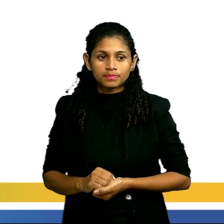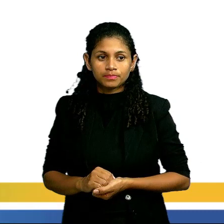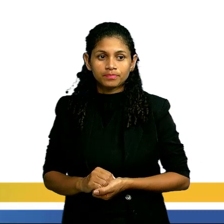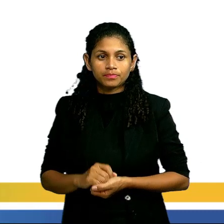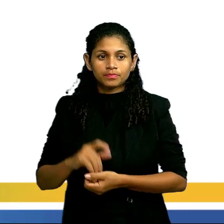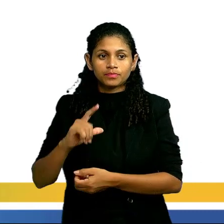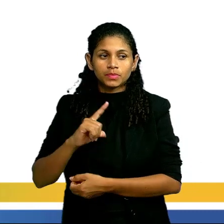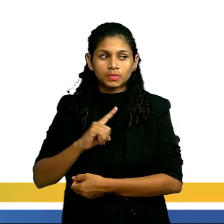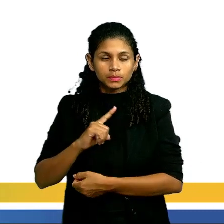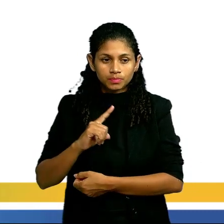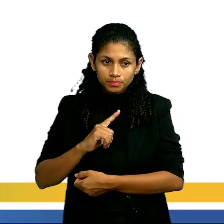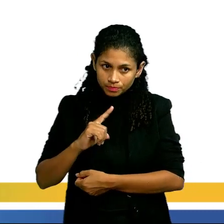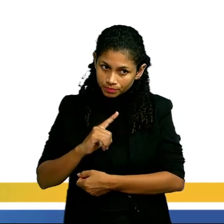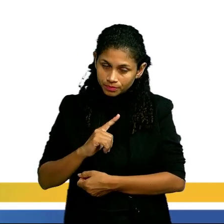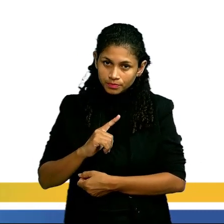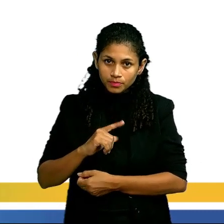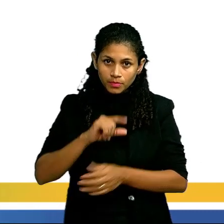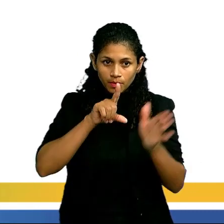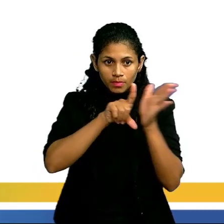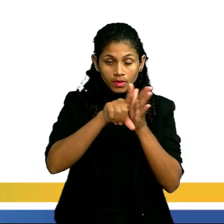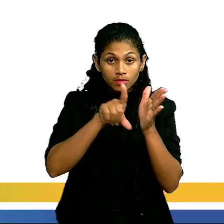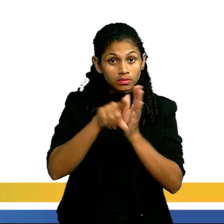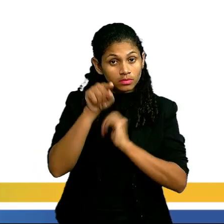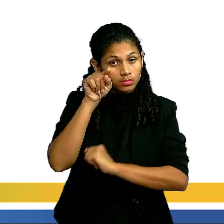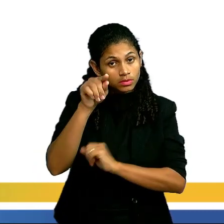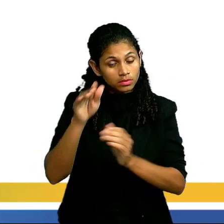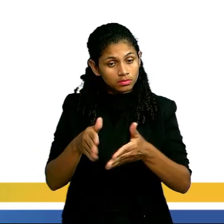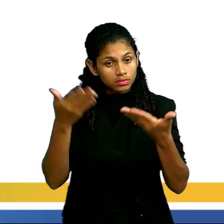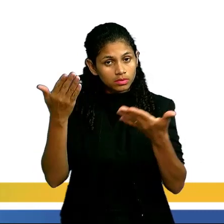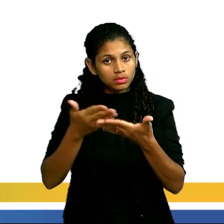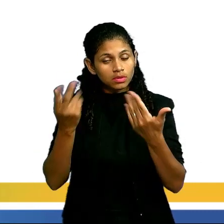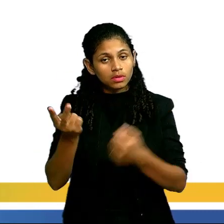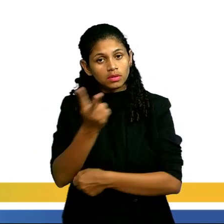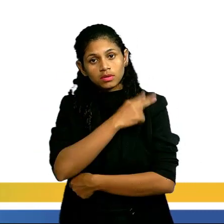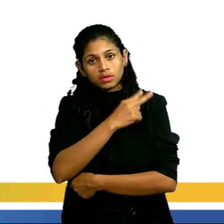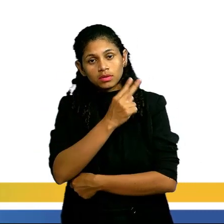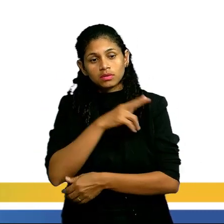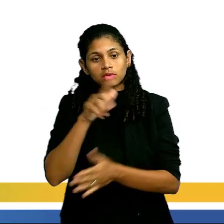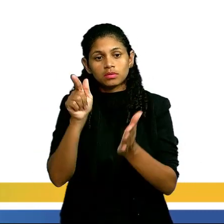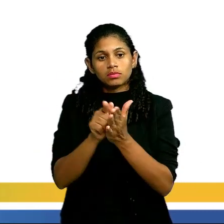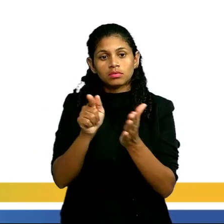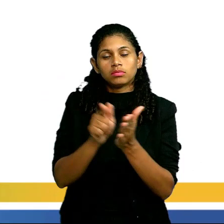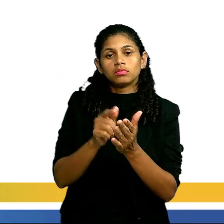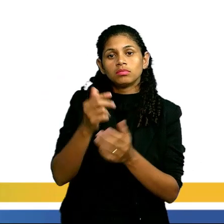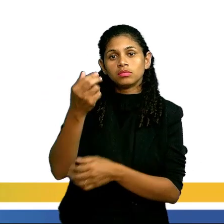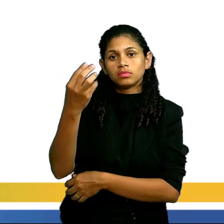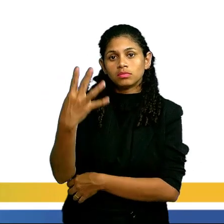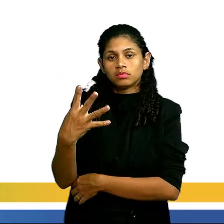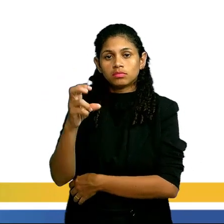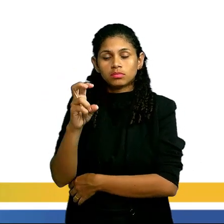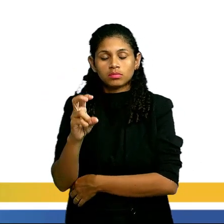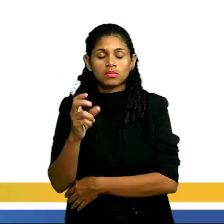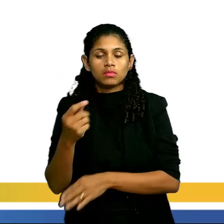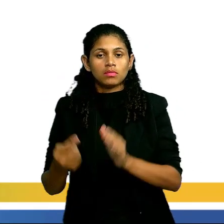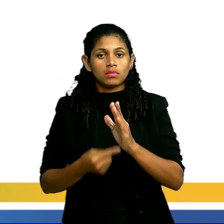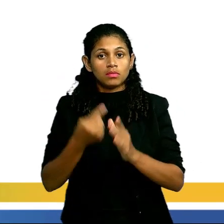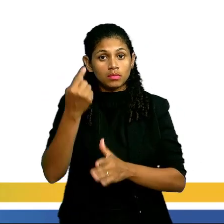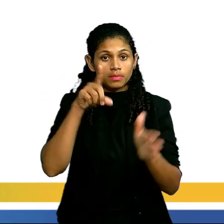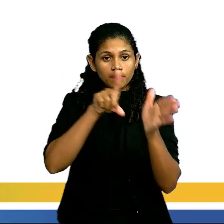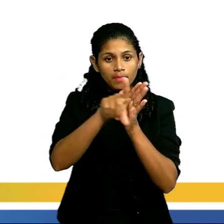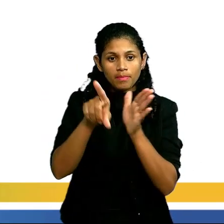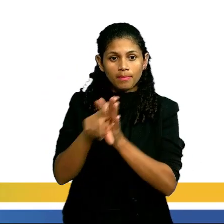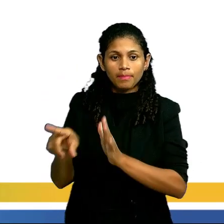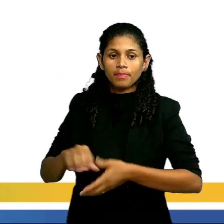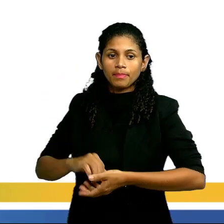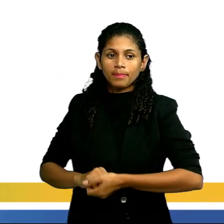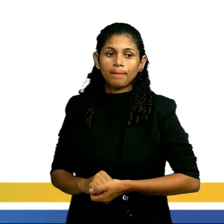uma questãozinha que está no seu livro, né? No A Prova Enem da segunda série, na página 45, é a primeira questão.